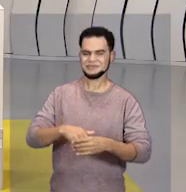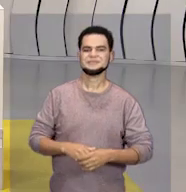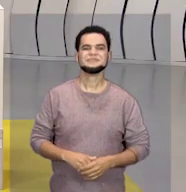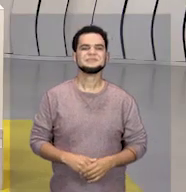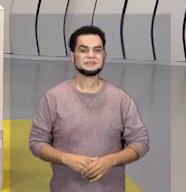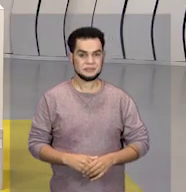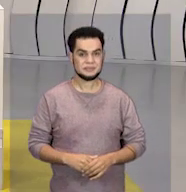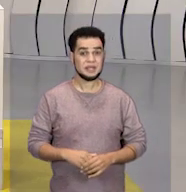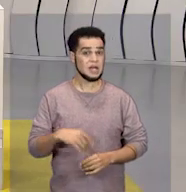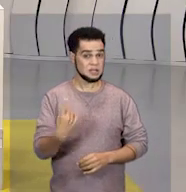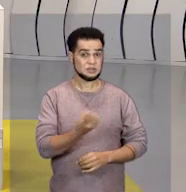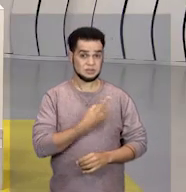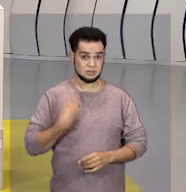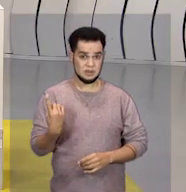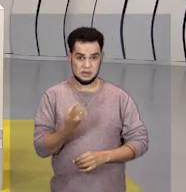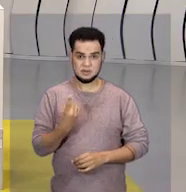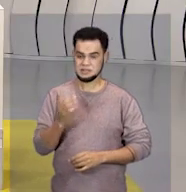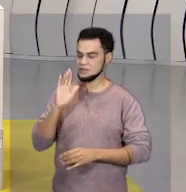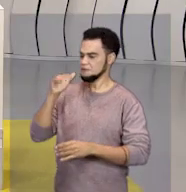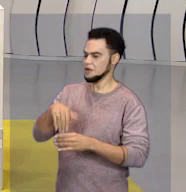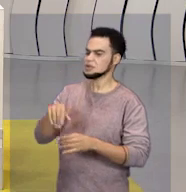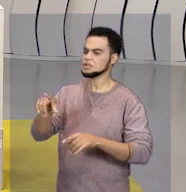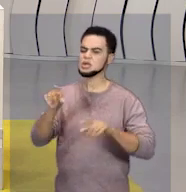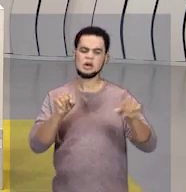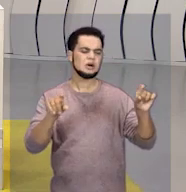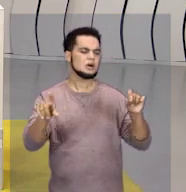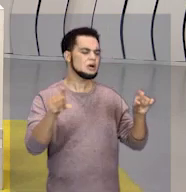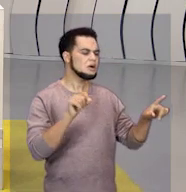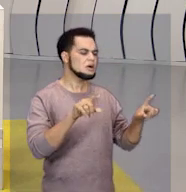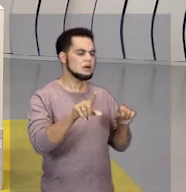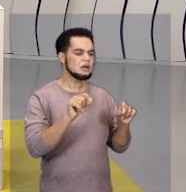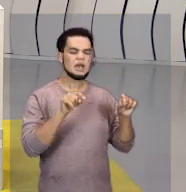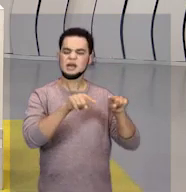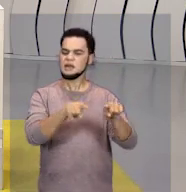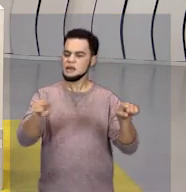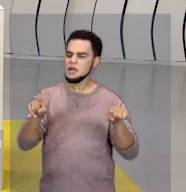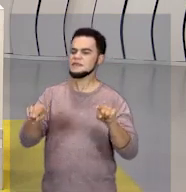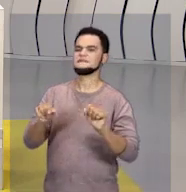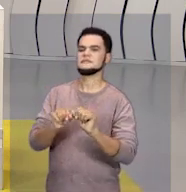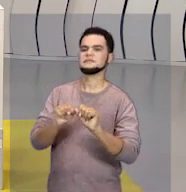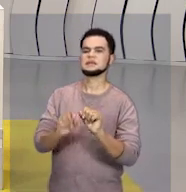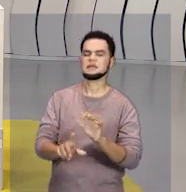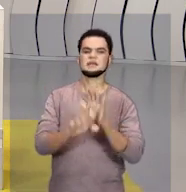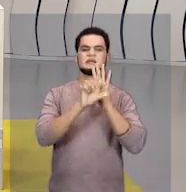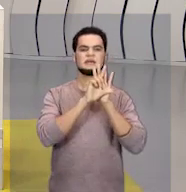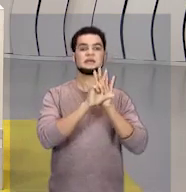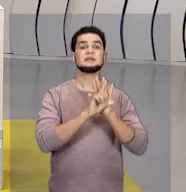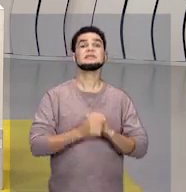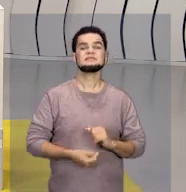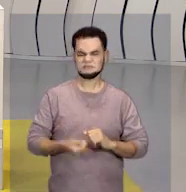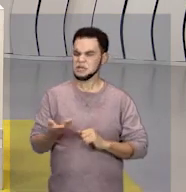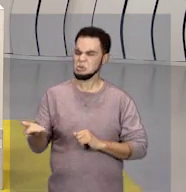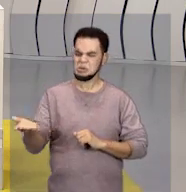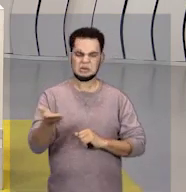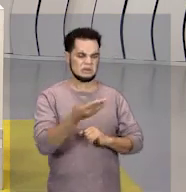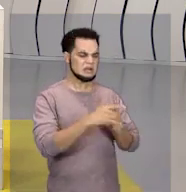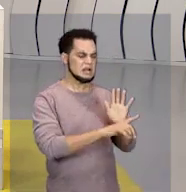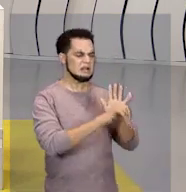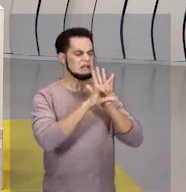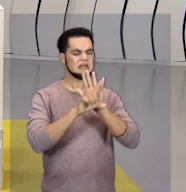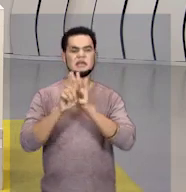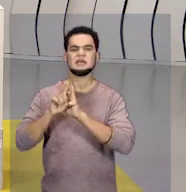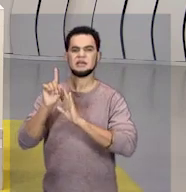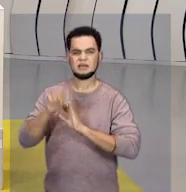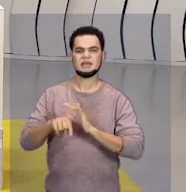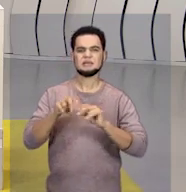Através do voto nós escolhemos esses representantes que vão fazer essas leis. Essas leis, então, elas são fruto da nossa representação e fruto